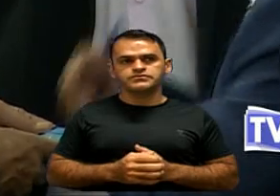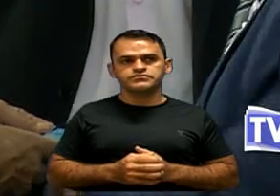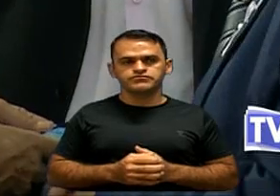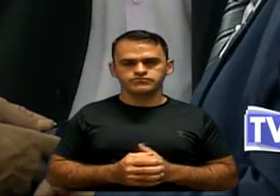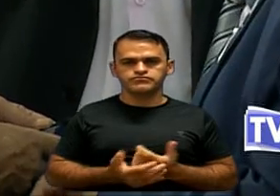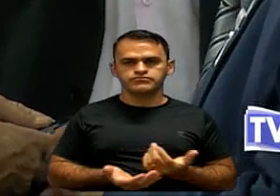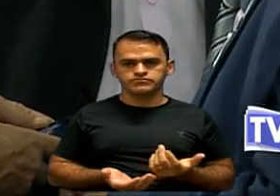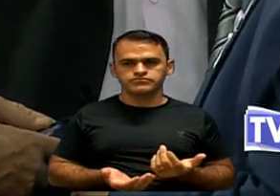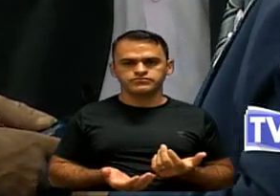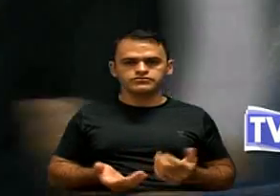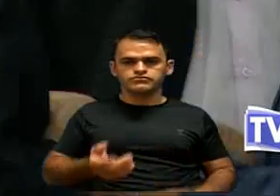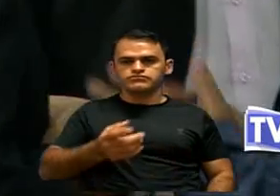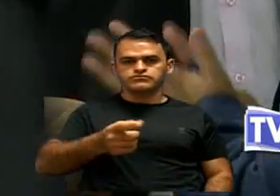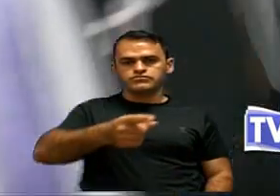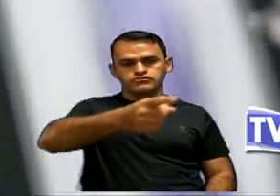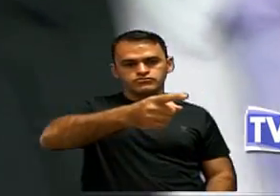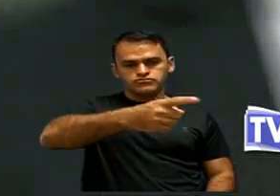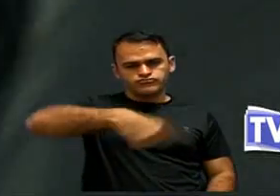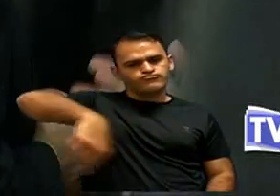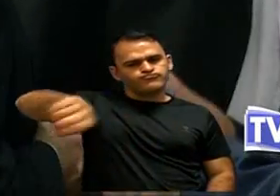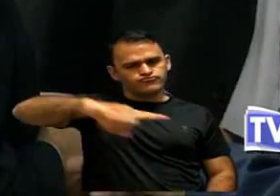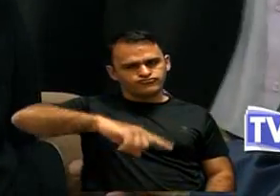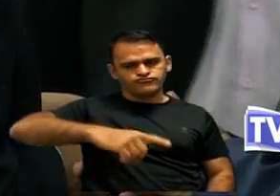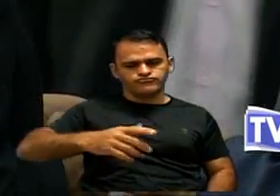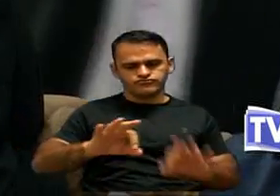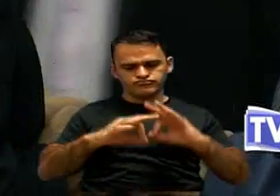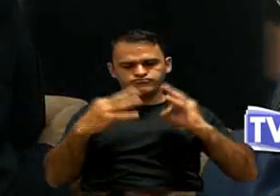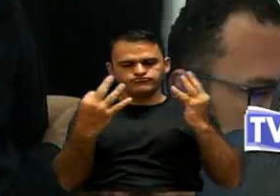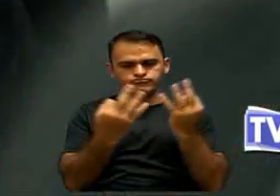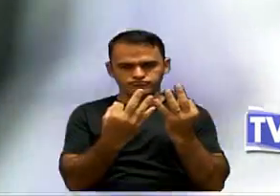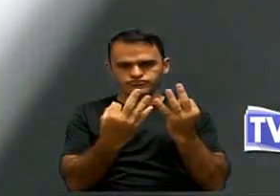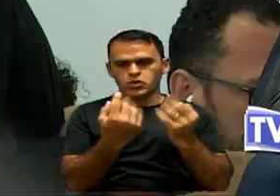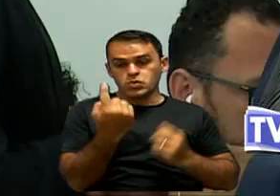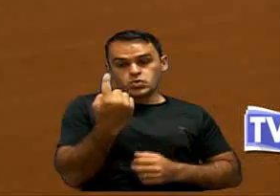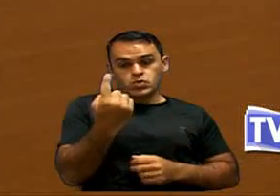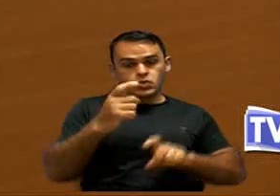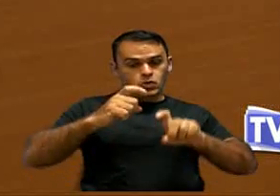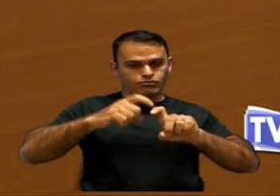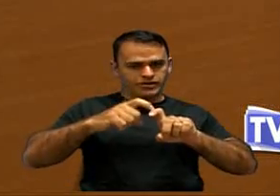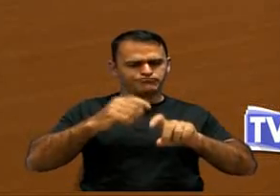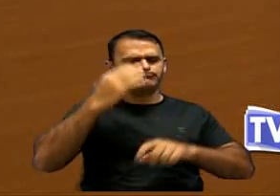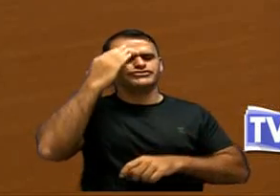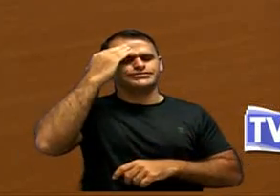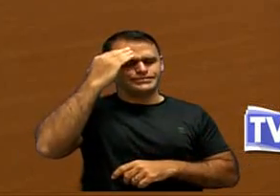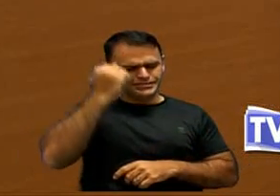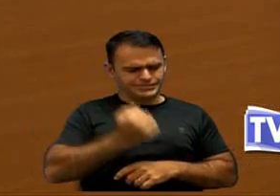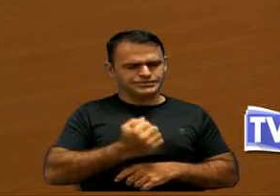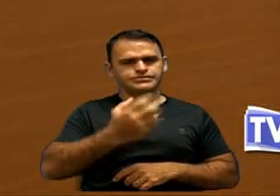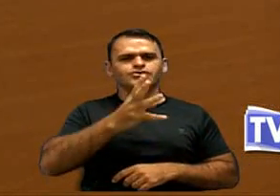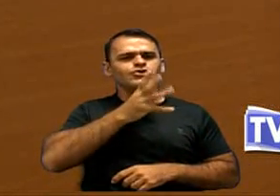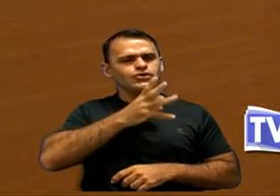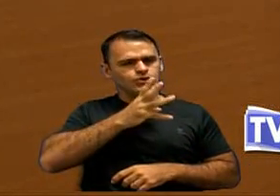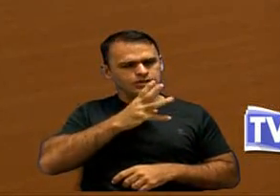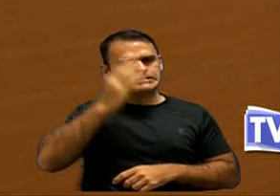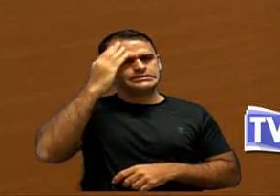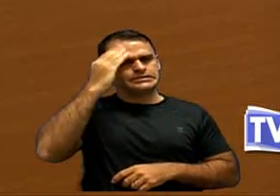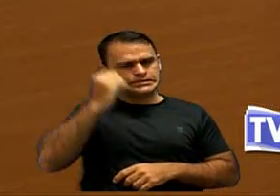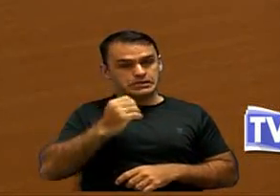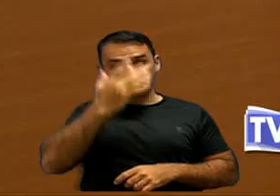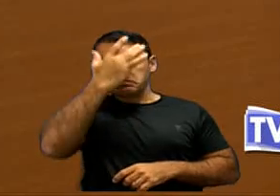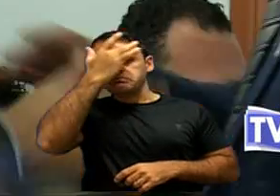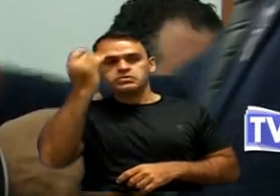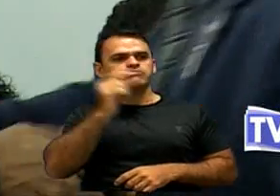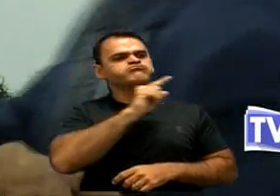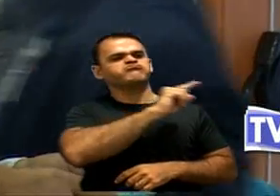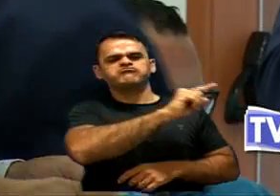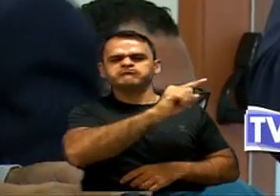que temos um médico dentro de casa, é que sabemos da entrega dessas pessoas